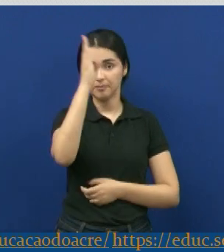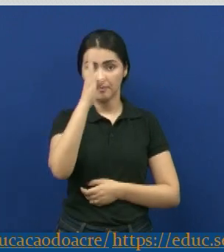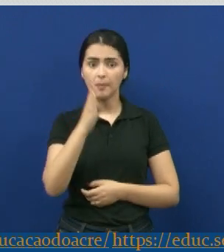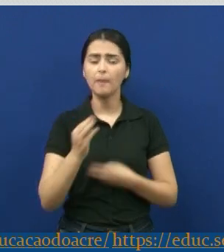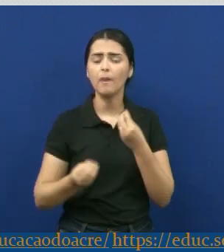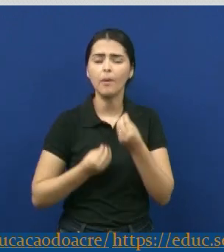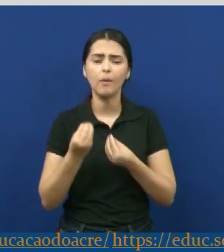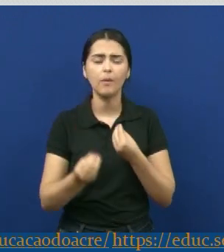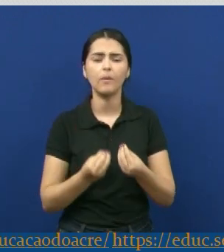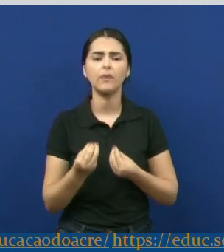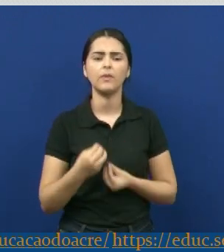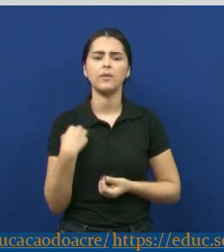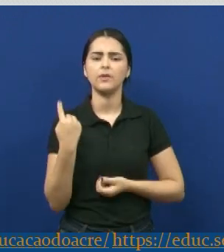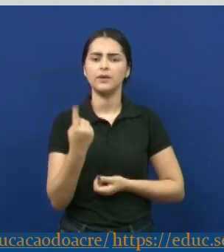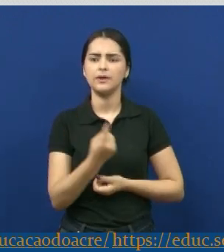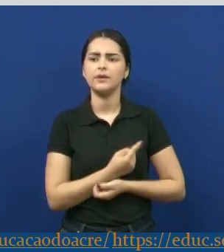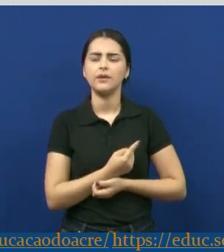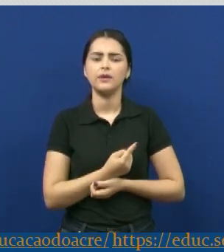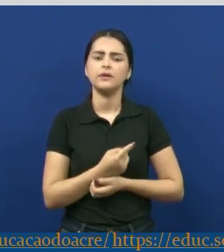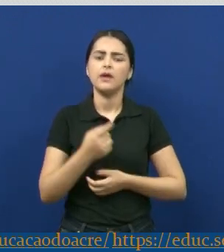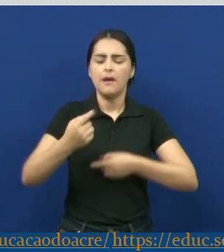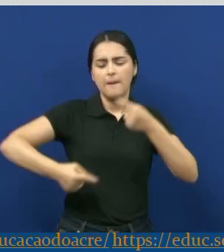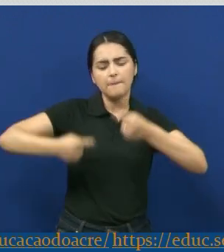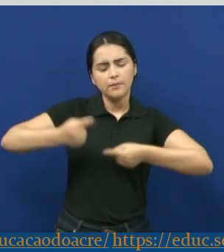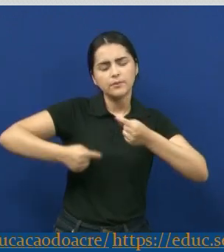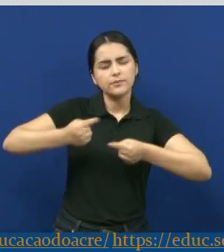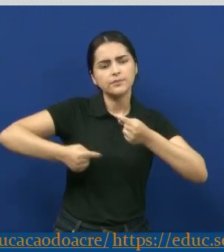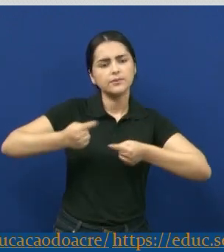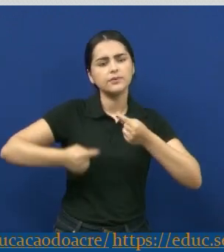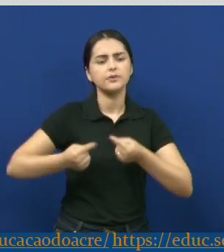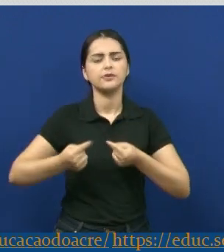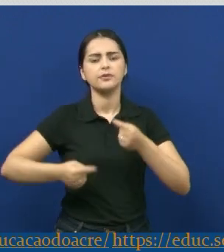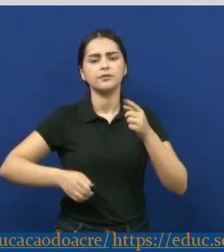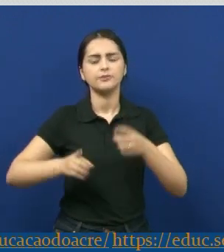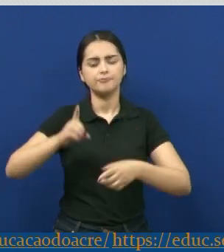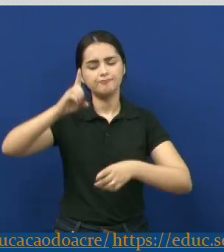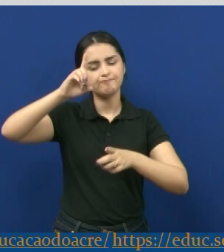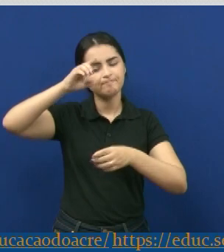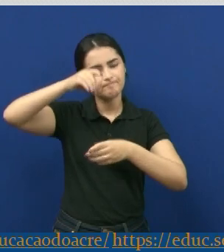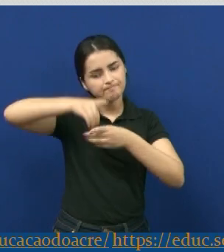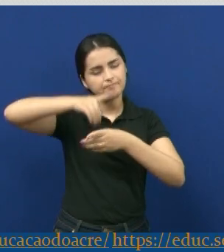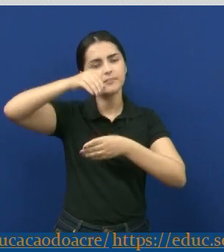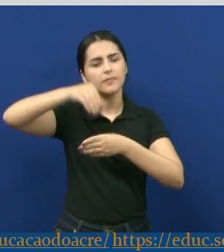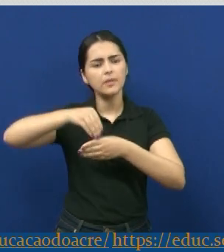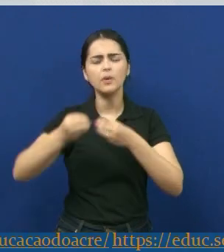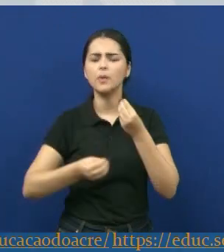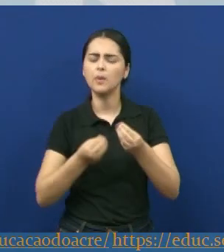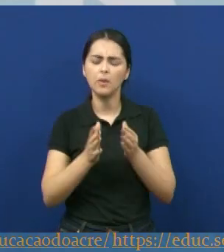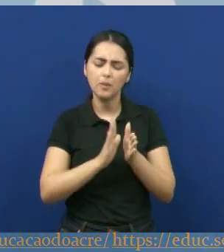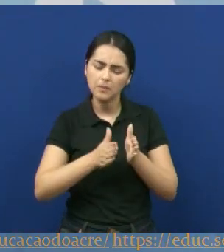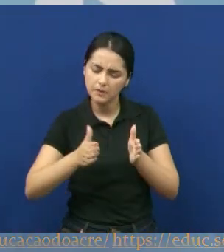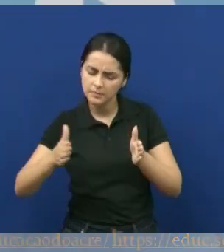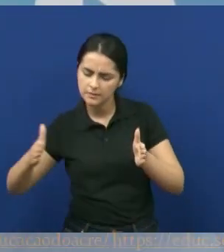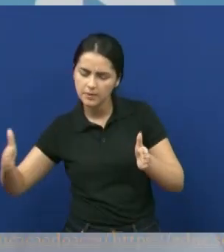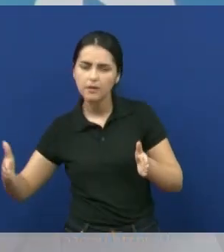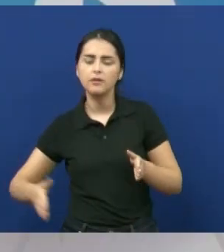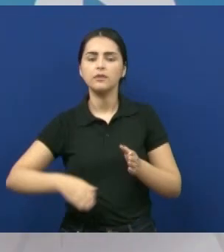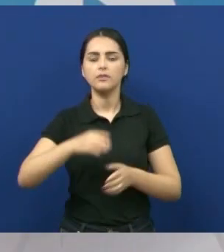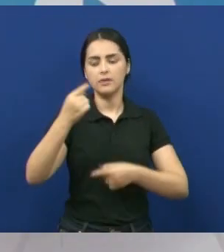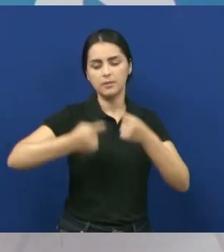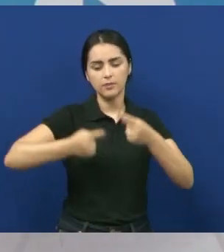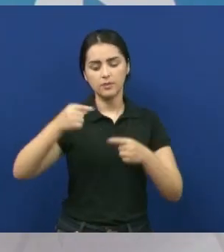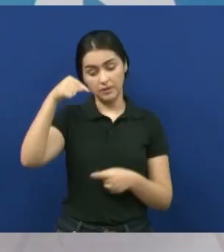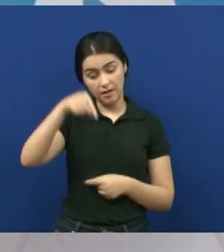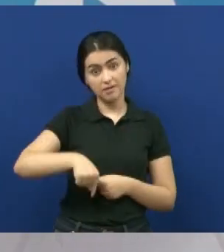como que essa política, né, democrática, como que foi os períodos da política aqui no